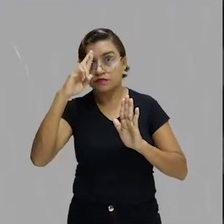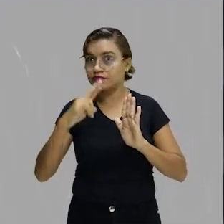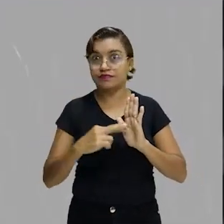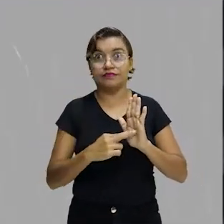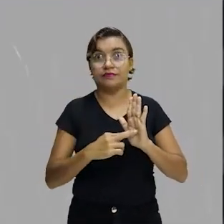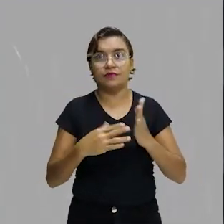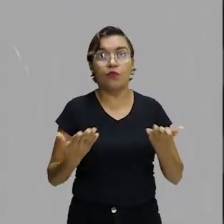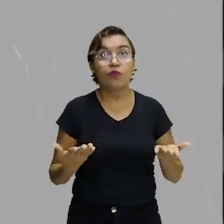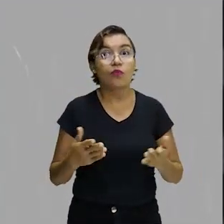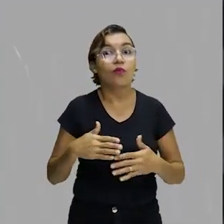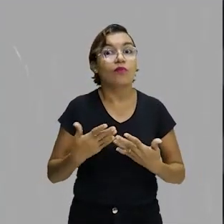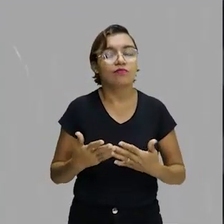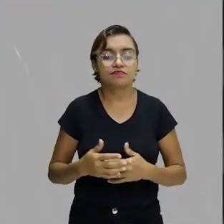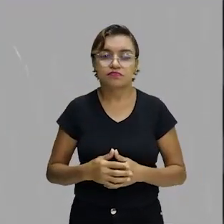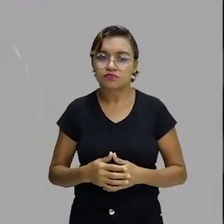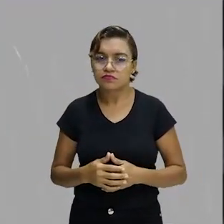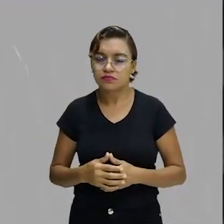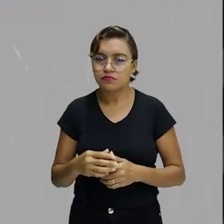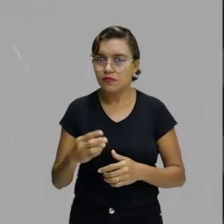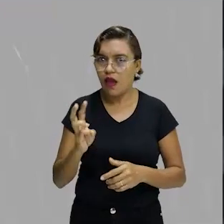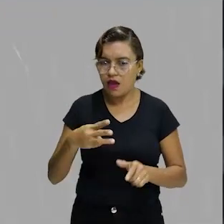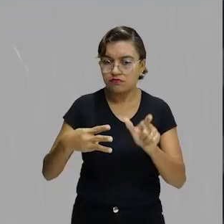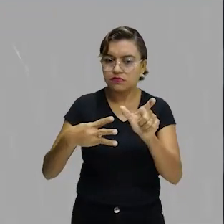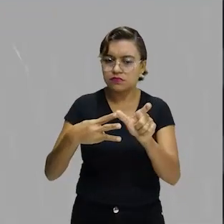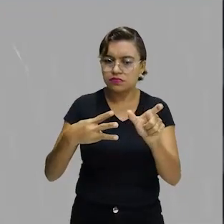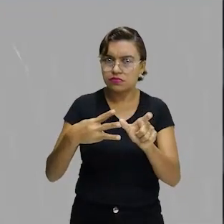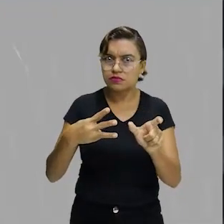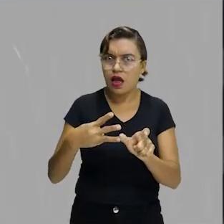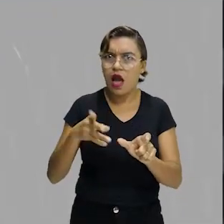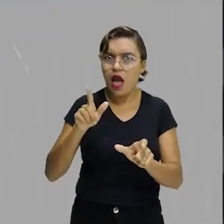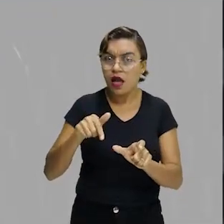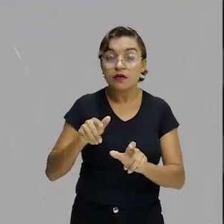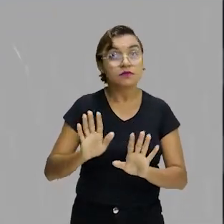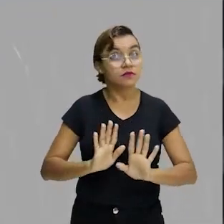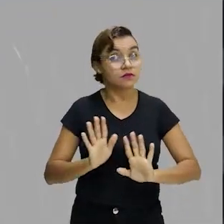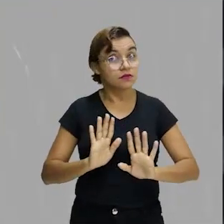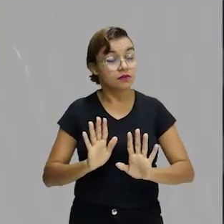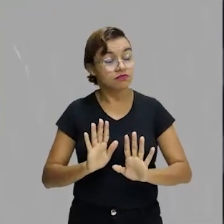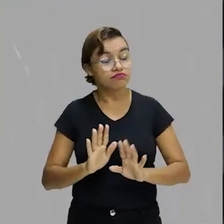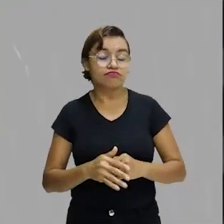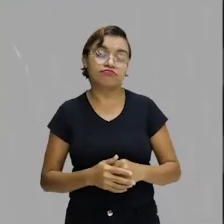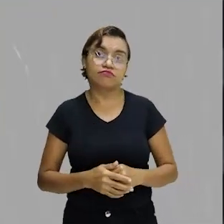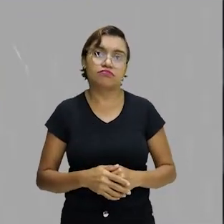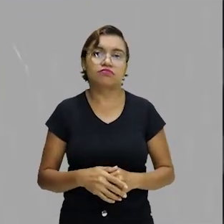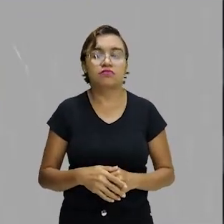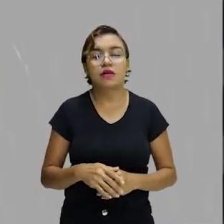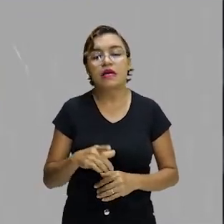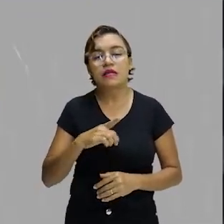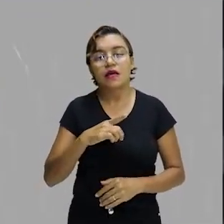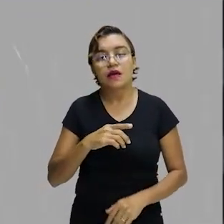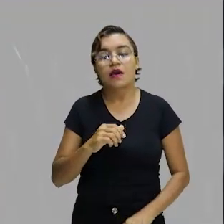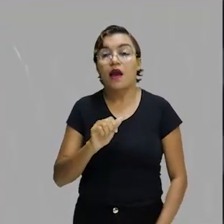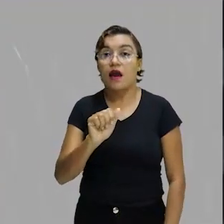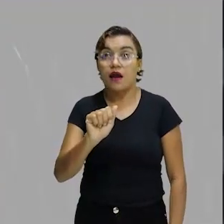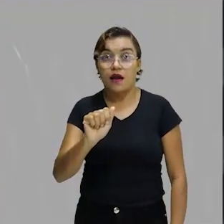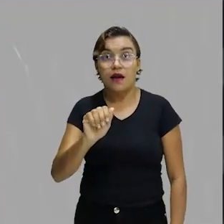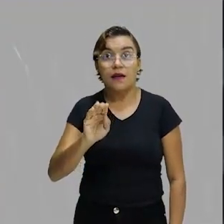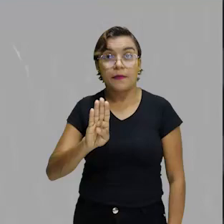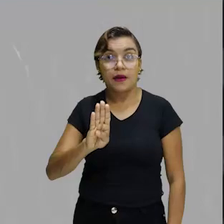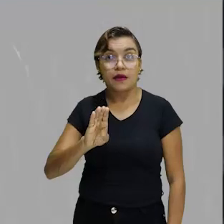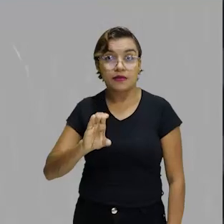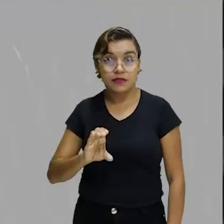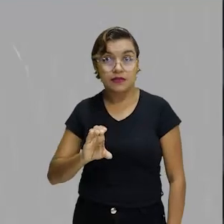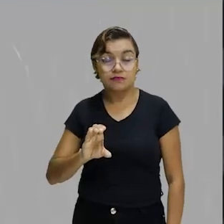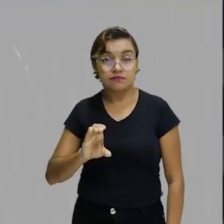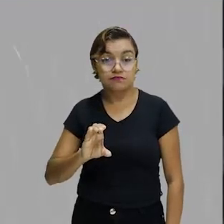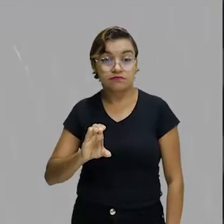desrespeitando? Não é a regra dos 3 termos. Olha, aparentemente eu tenho A, B e C. Eu tenho 3 termos. Não